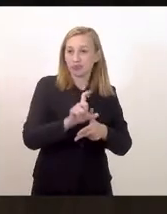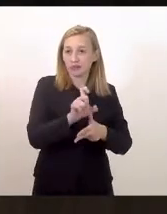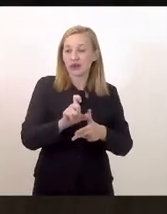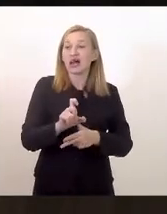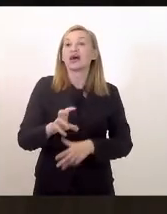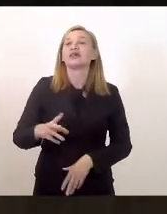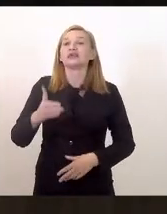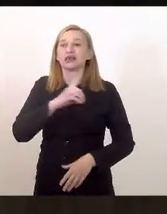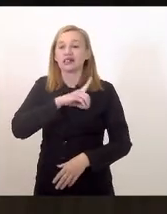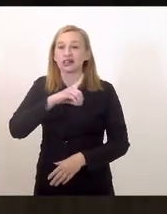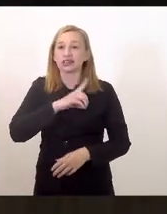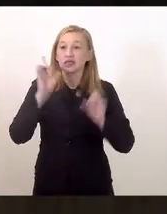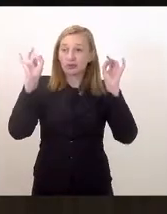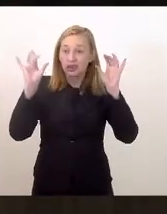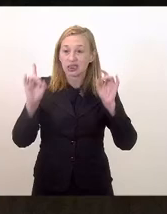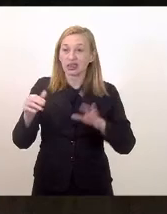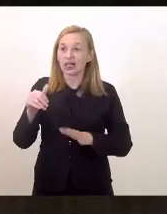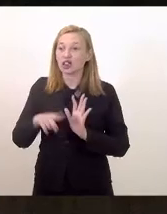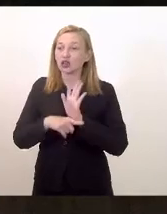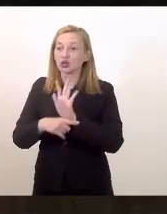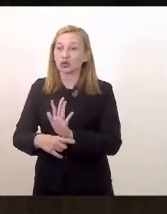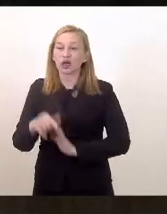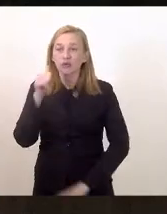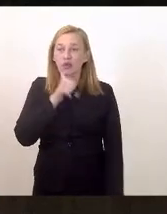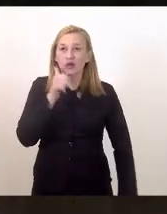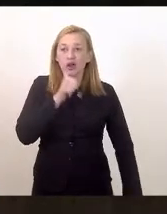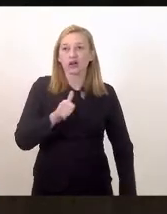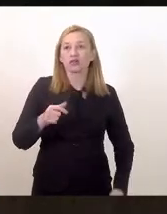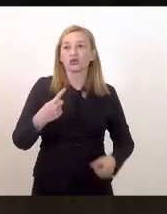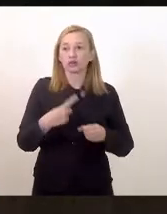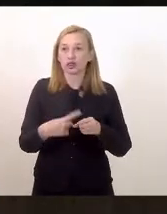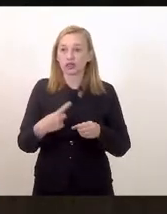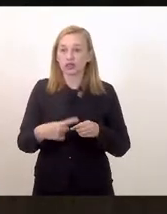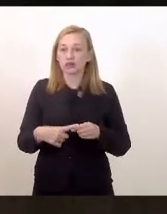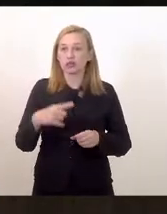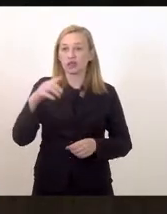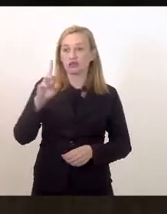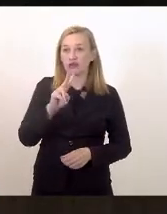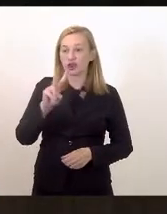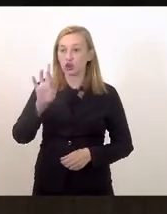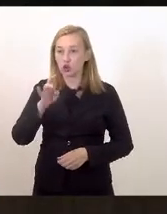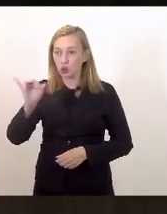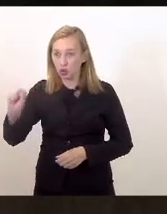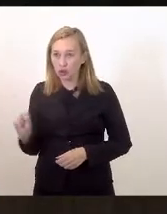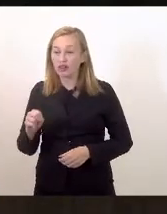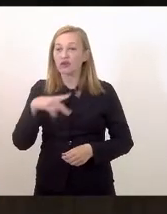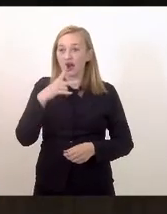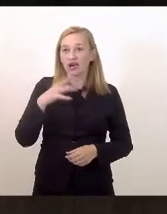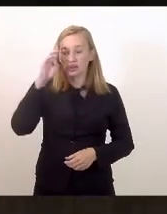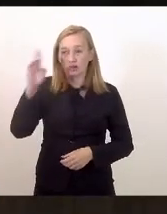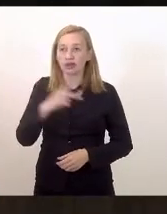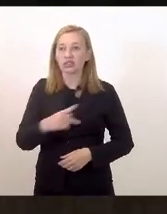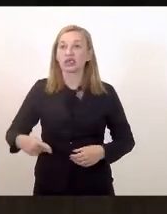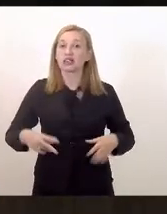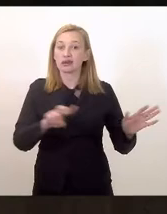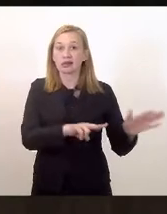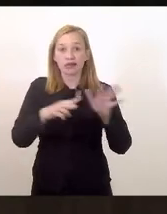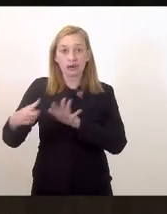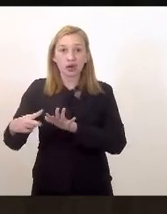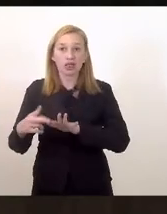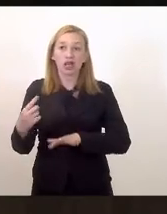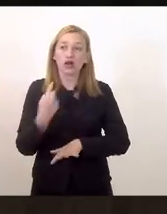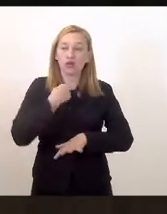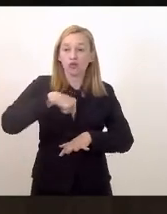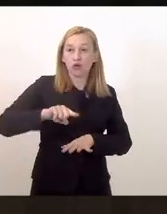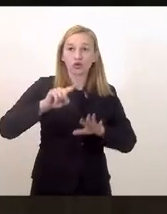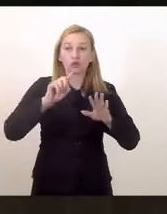Delegacia Especializada de Atendimento à Mulher no município de Vassouras. Dizer, senhor presidente, que essa semana eu participei